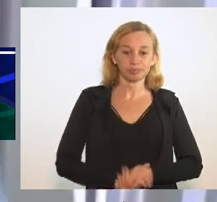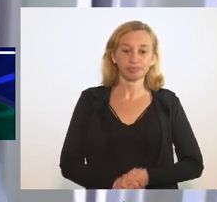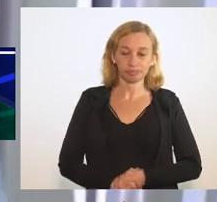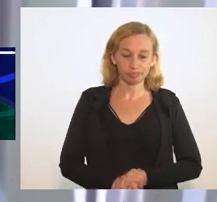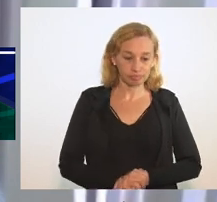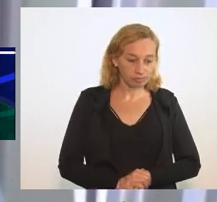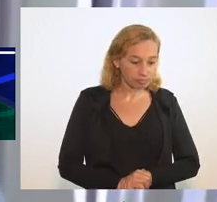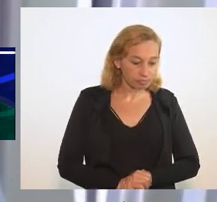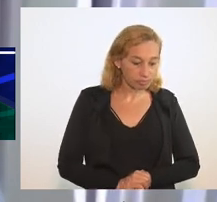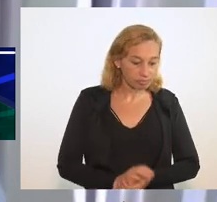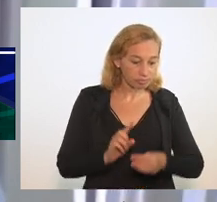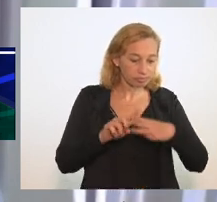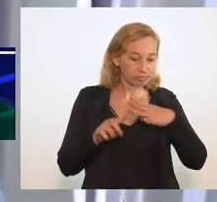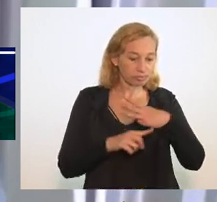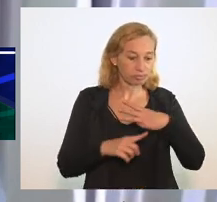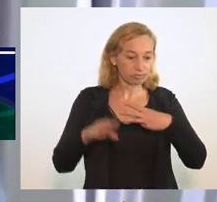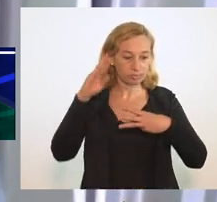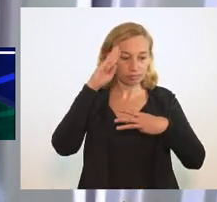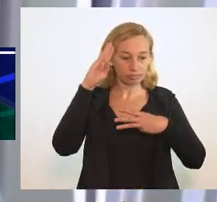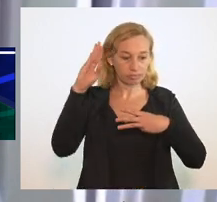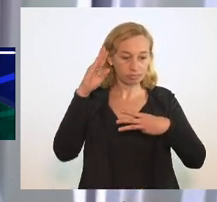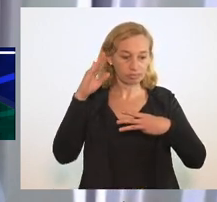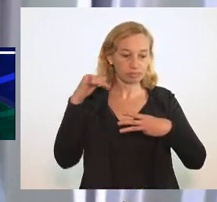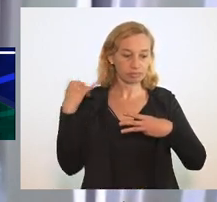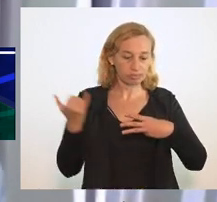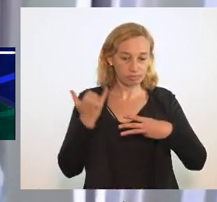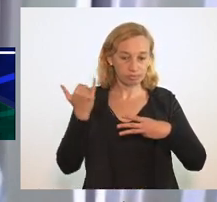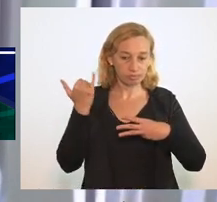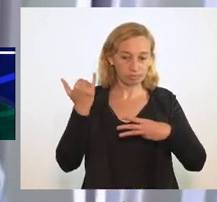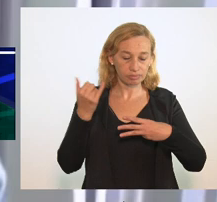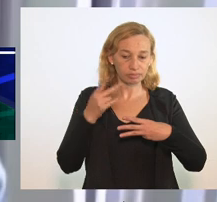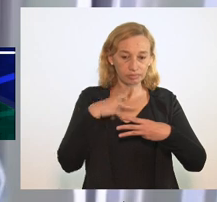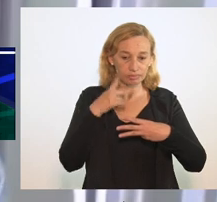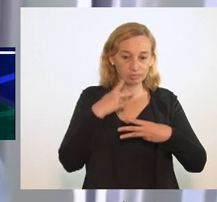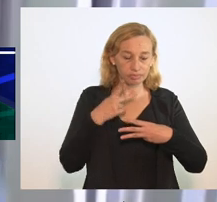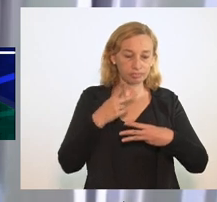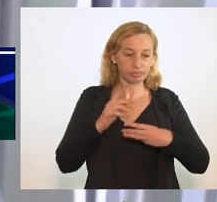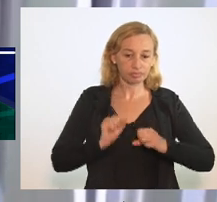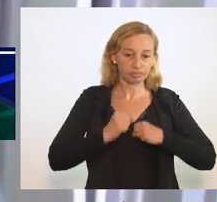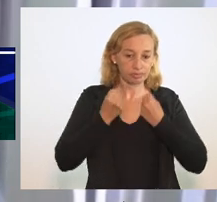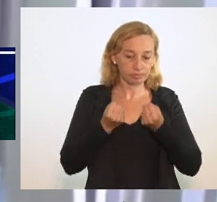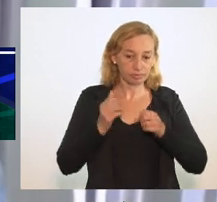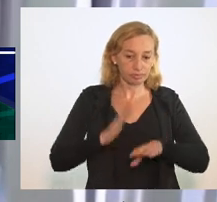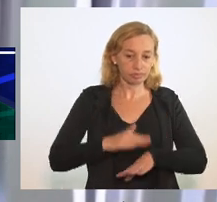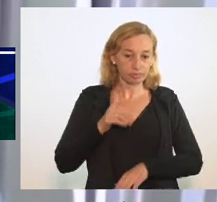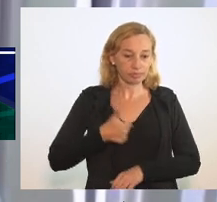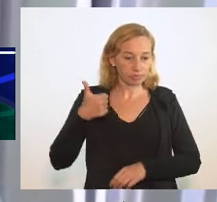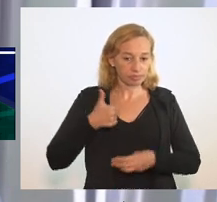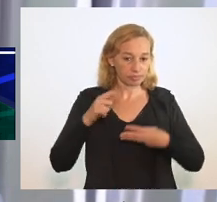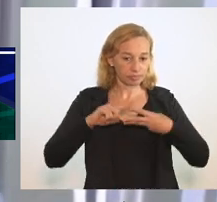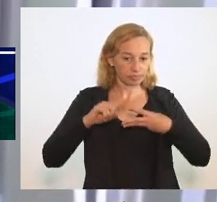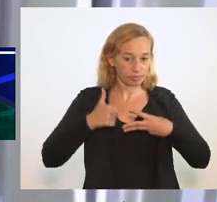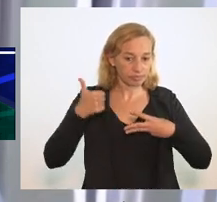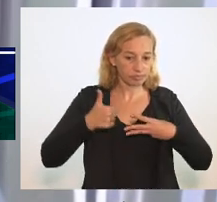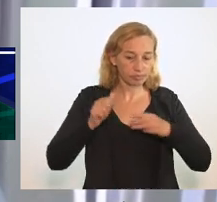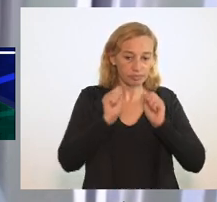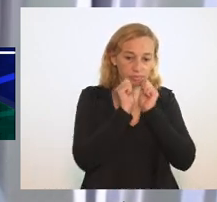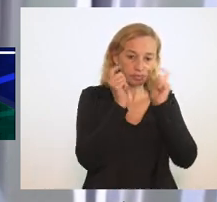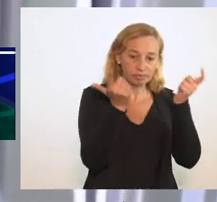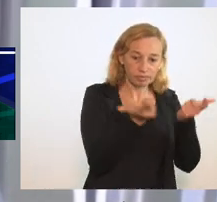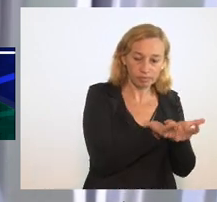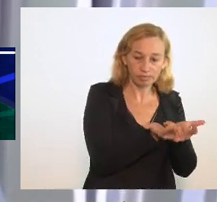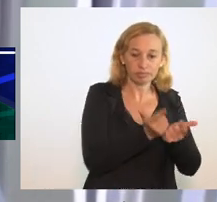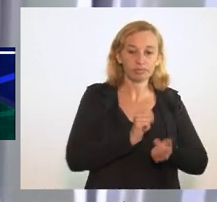apenas três elementos para reforçar a argumentação já que declinada pelo Luiz Paulo. Em primeiro lugar, a Assembleia